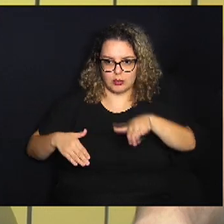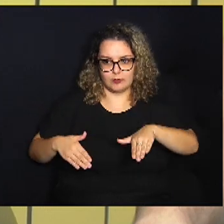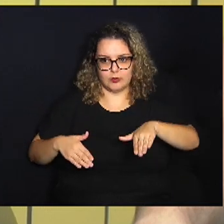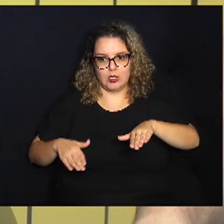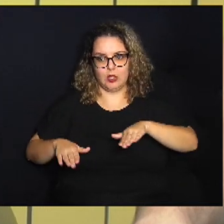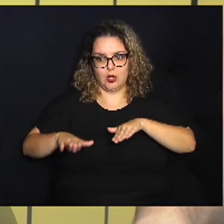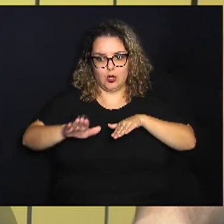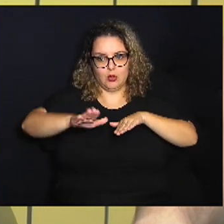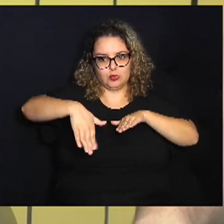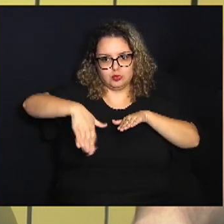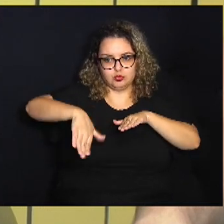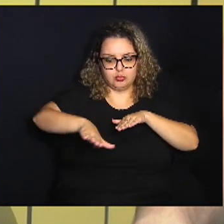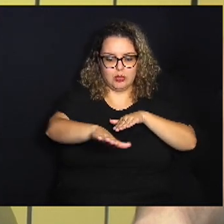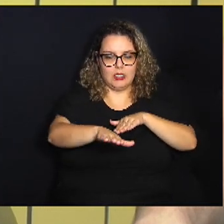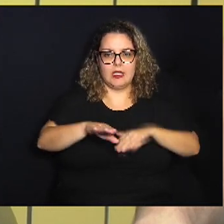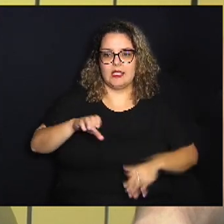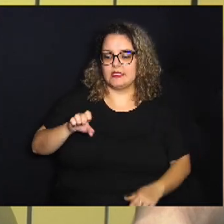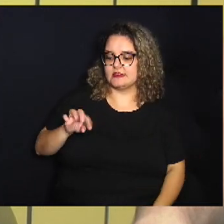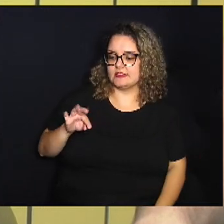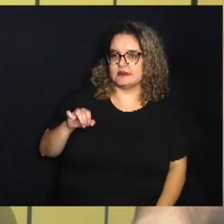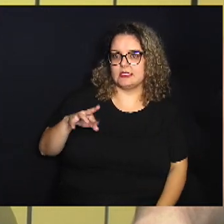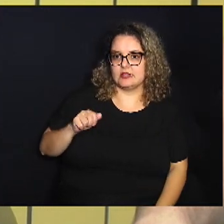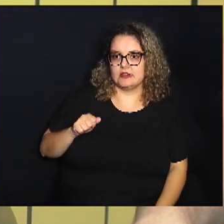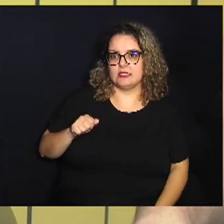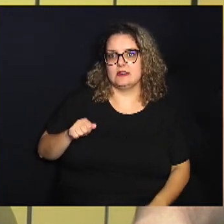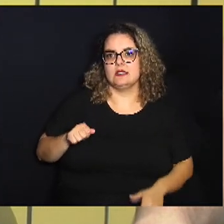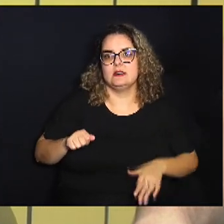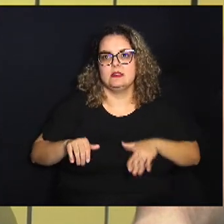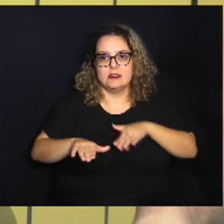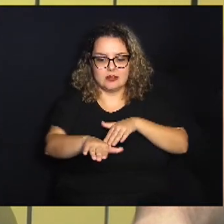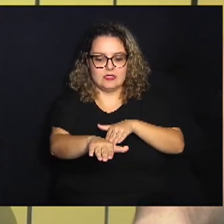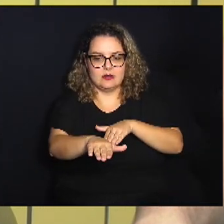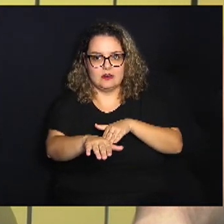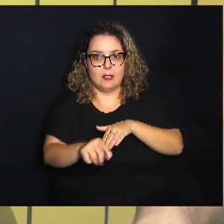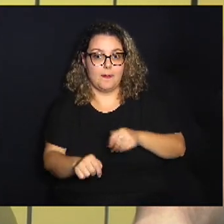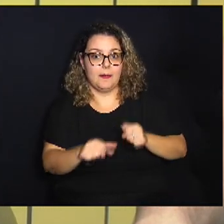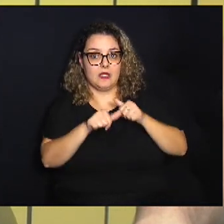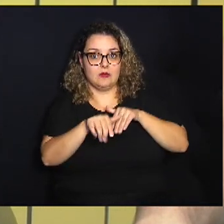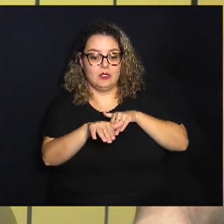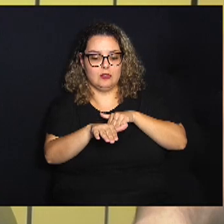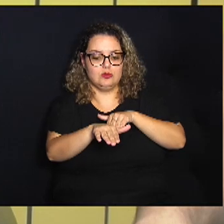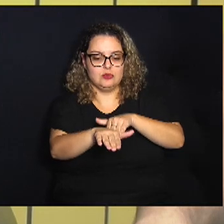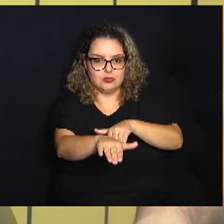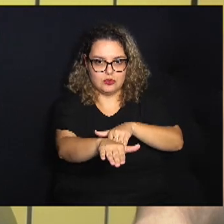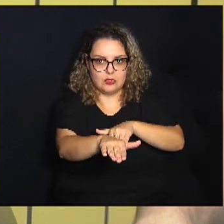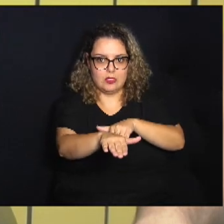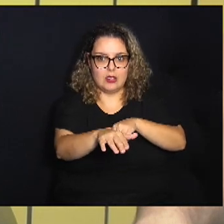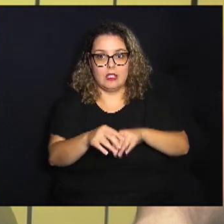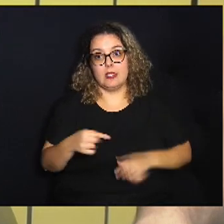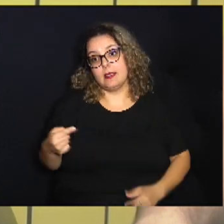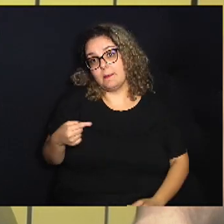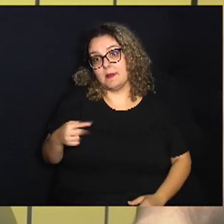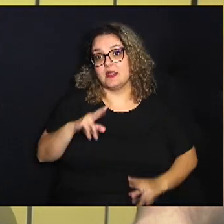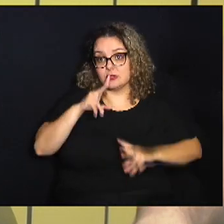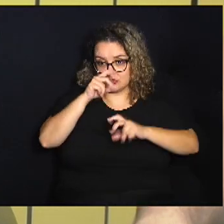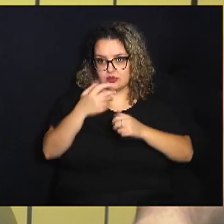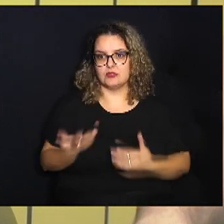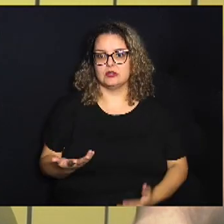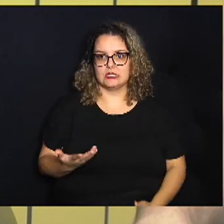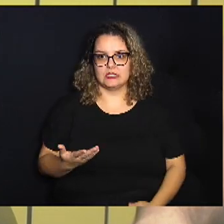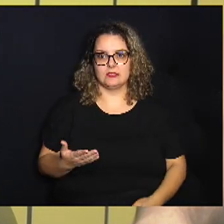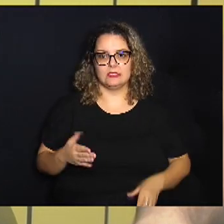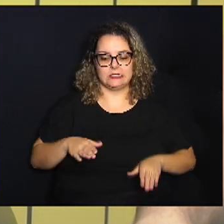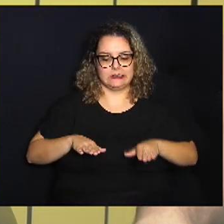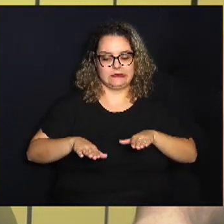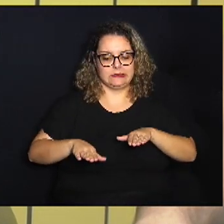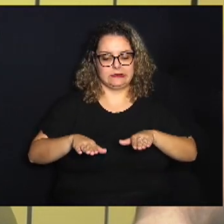atrás, a gente chama de esteira, né? Então, você se beneficia do atleta da frente, nada na mesma velocidade, fazendo menos força. Uhum. Então, a disputa maior